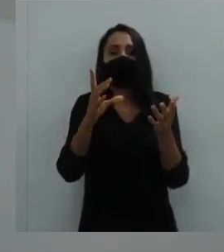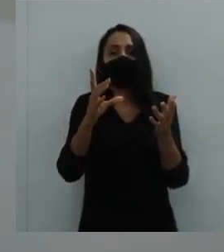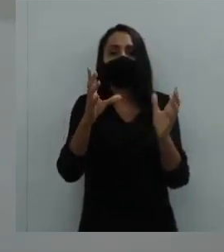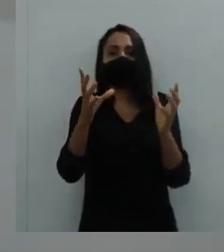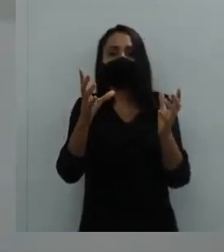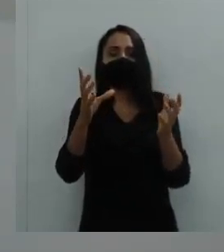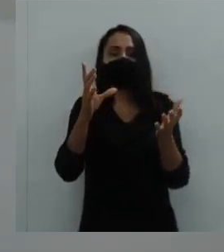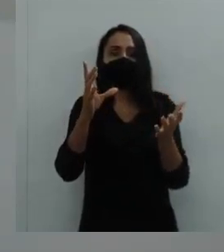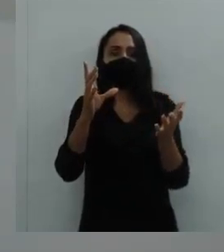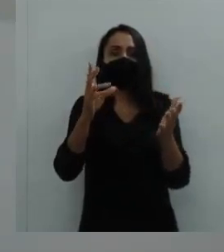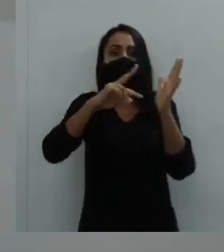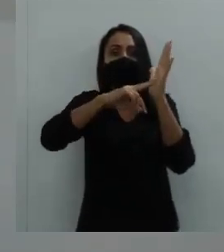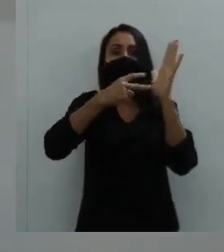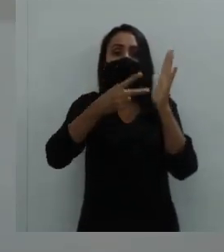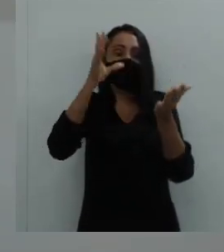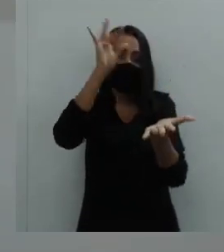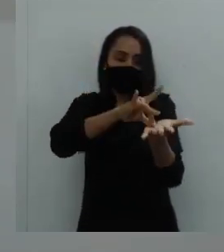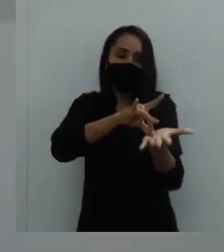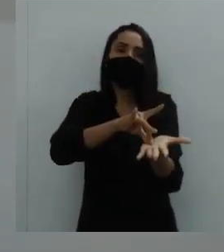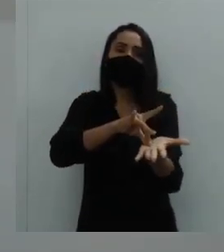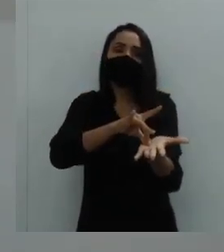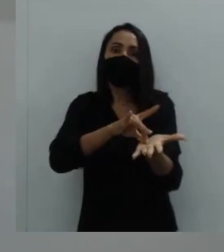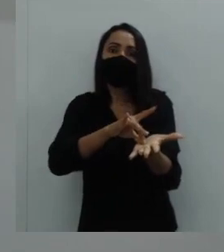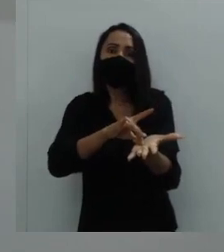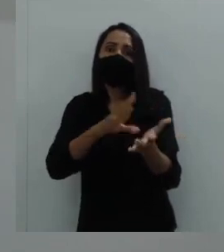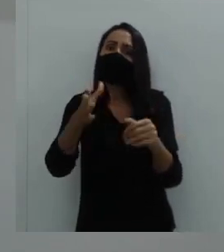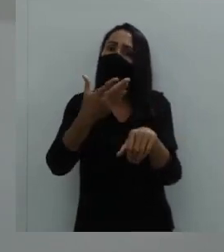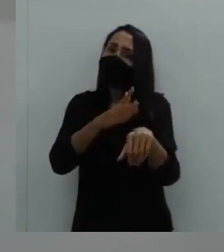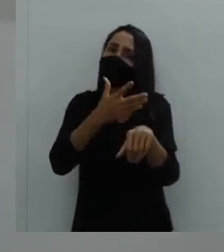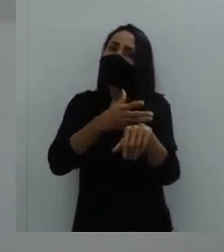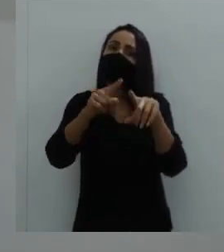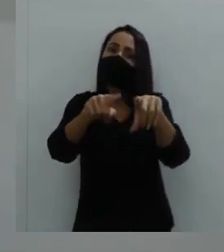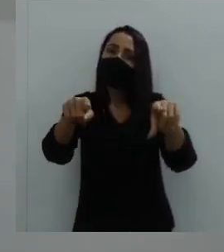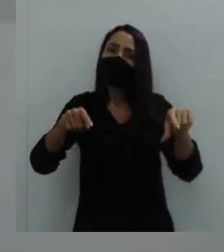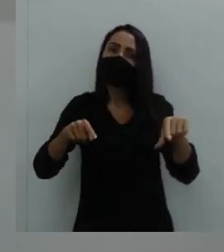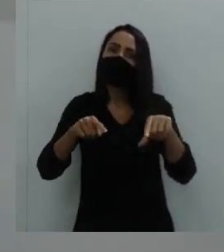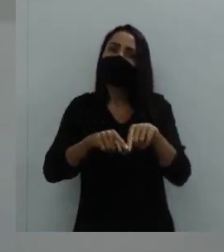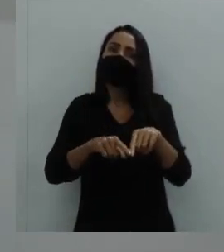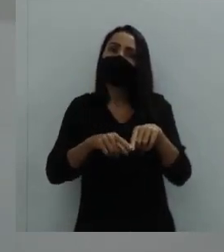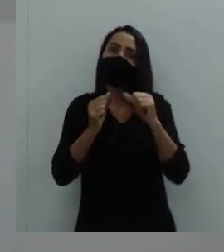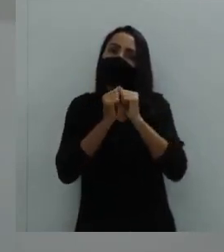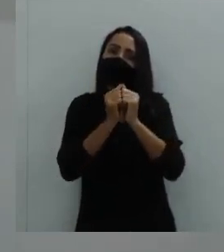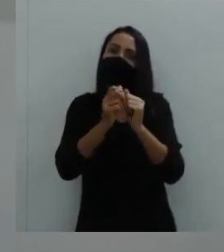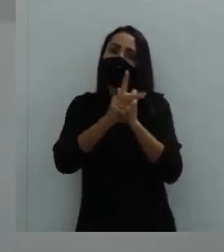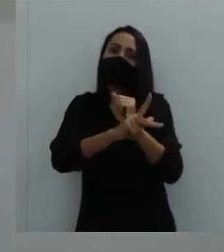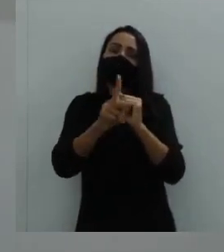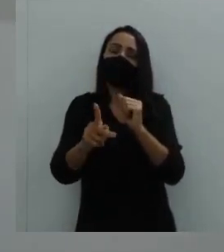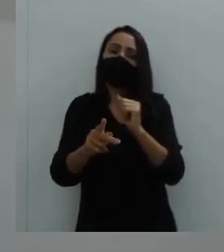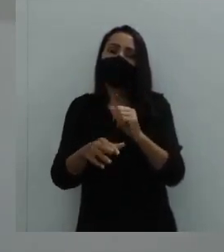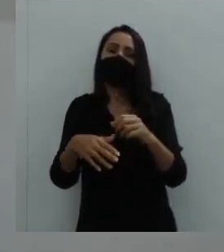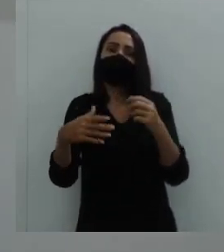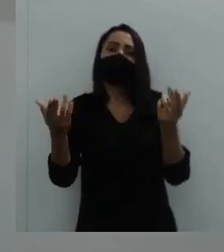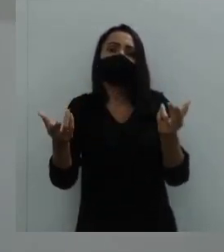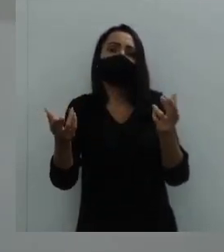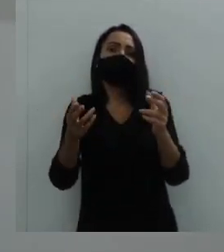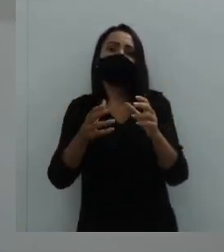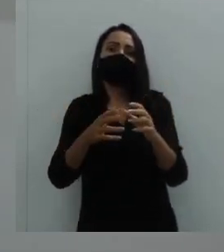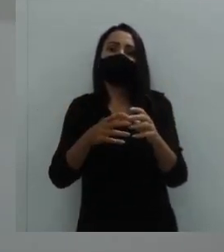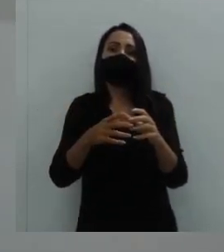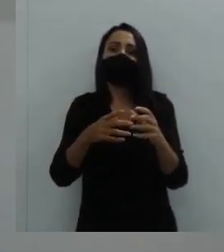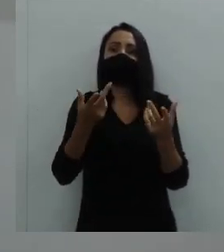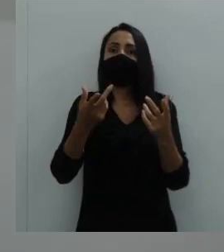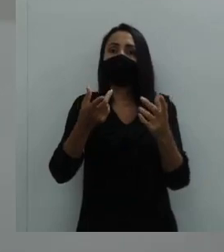real, denotativo. Que tal treinar em sala de aula com o seu professor? Vamos fazer um júri